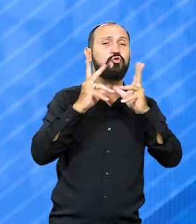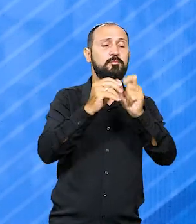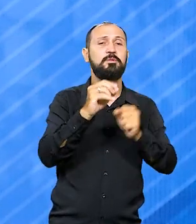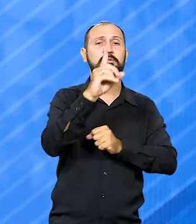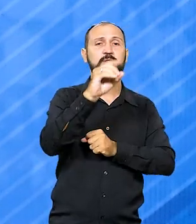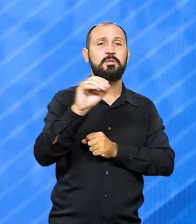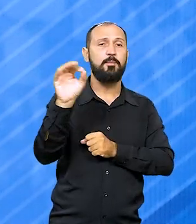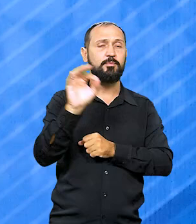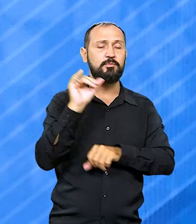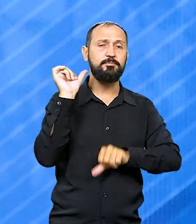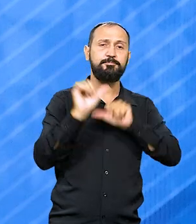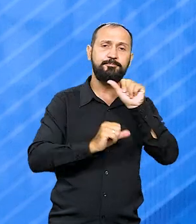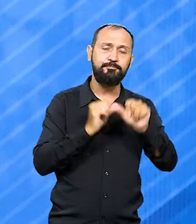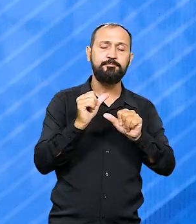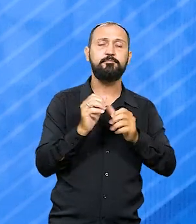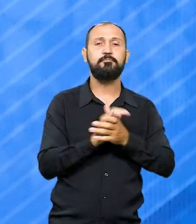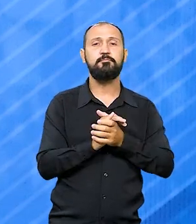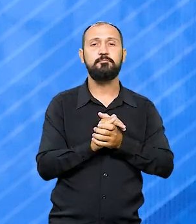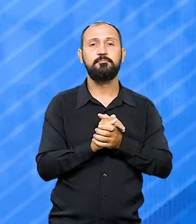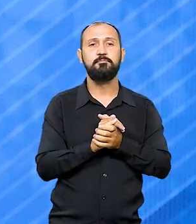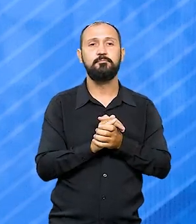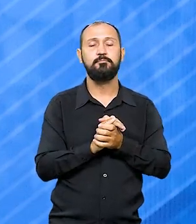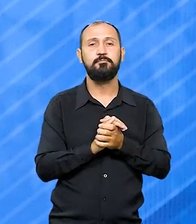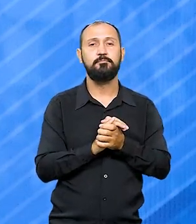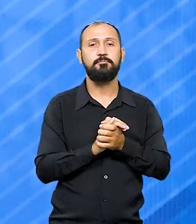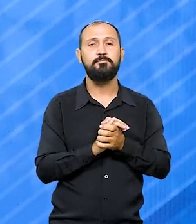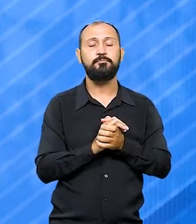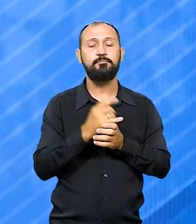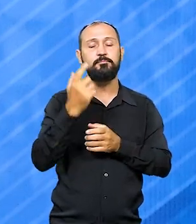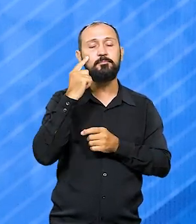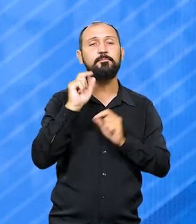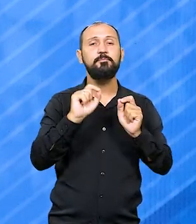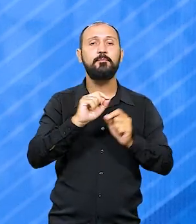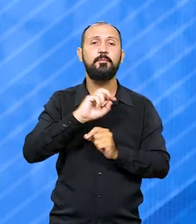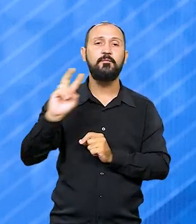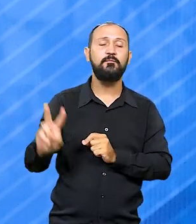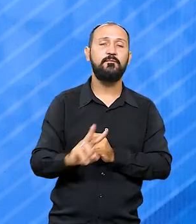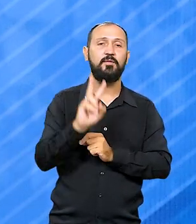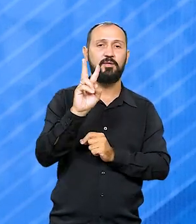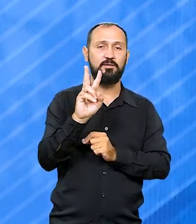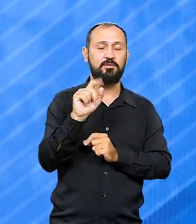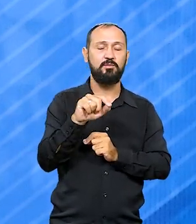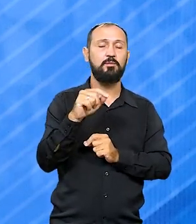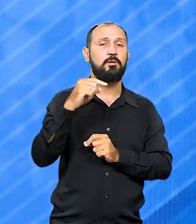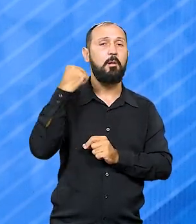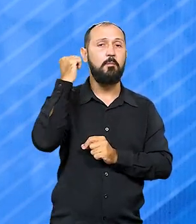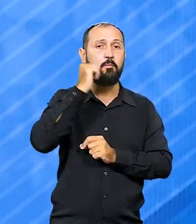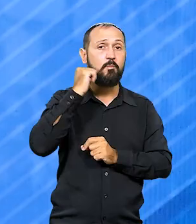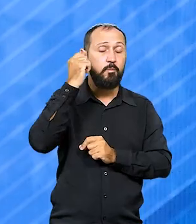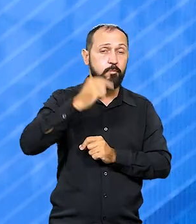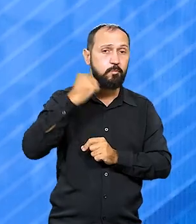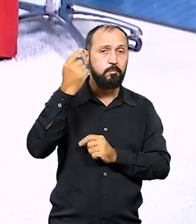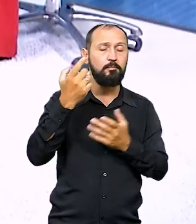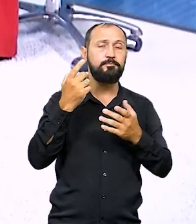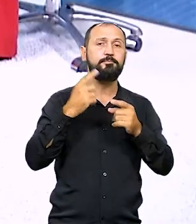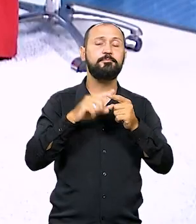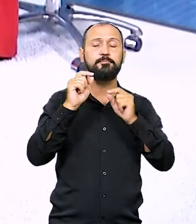aprovado por unanimidade a mudança, né, justamente na valorização da advocacia